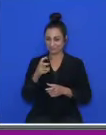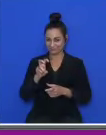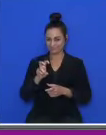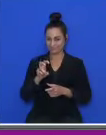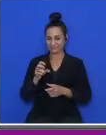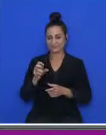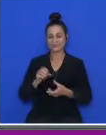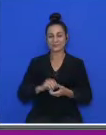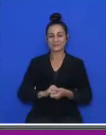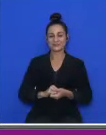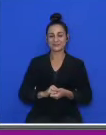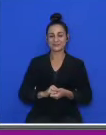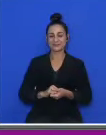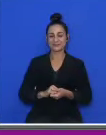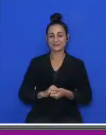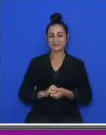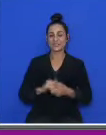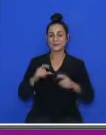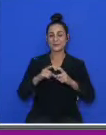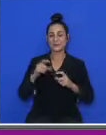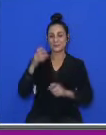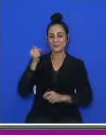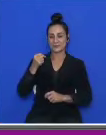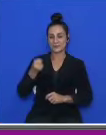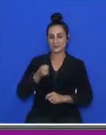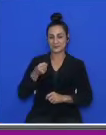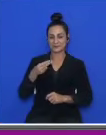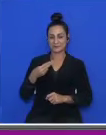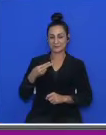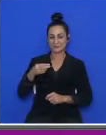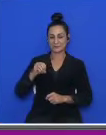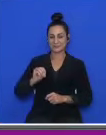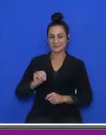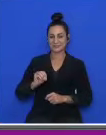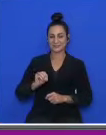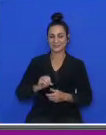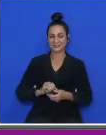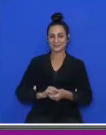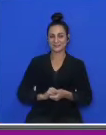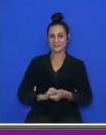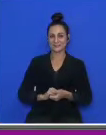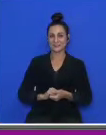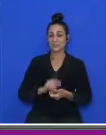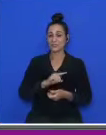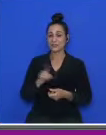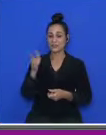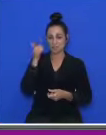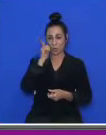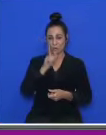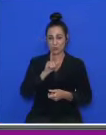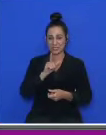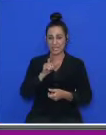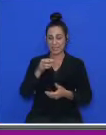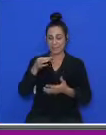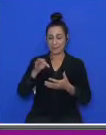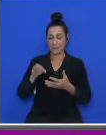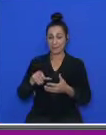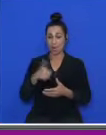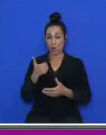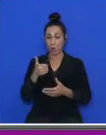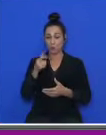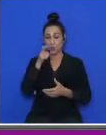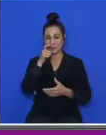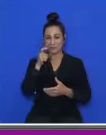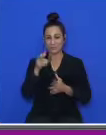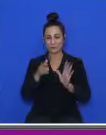15 números. Bola branca, número 20. Branca, 20. E você ganha a partir de 11 acertos, hein? Fique